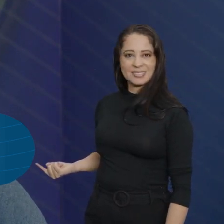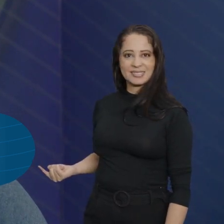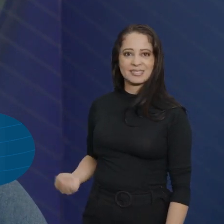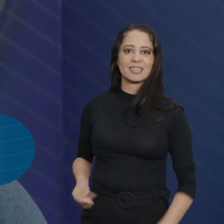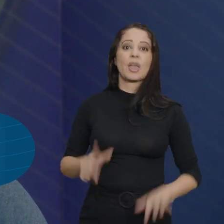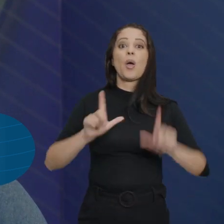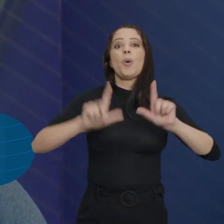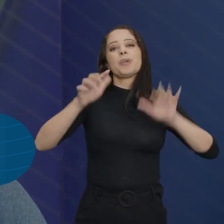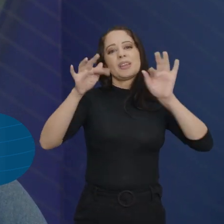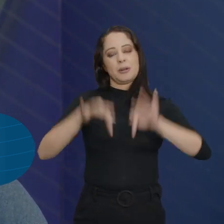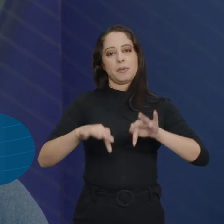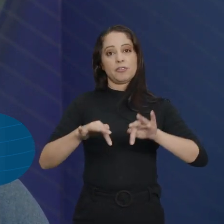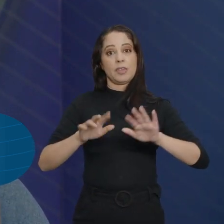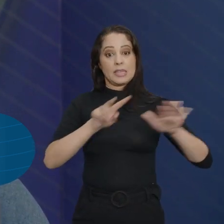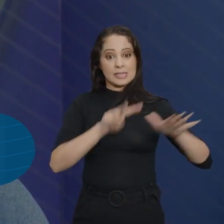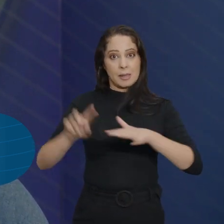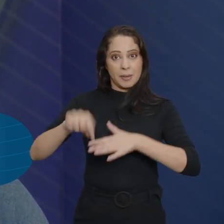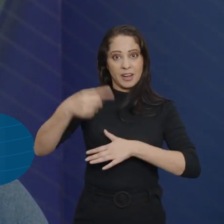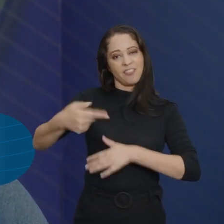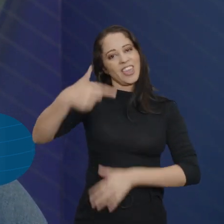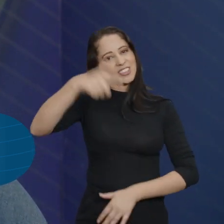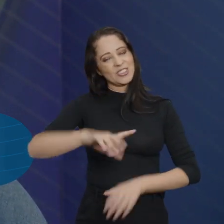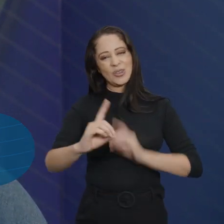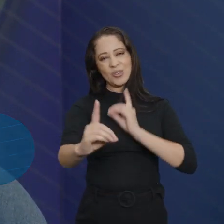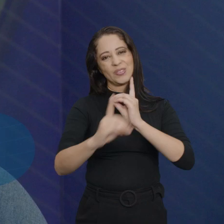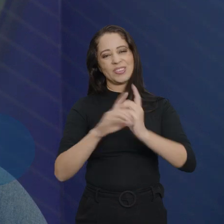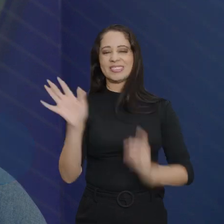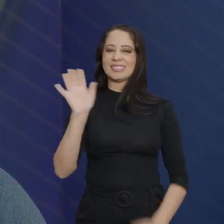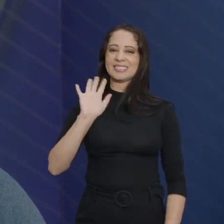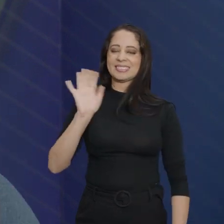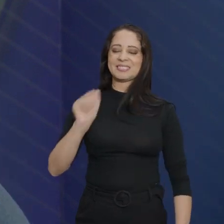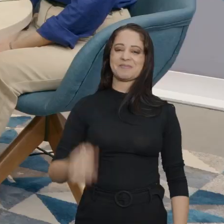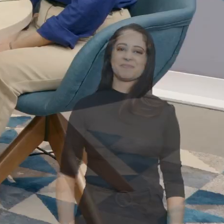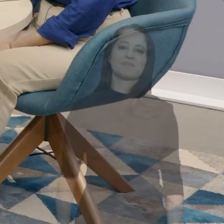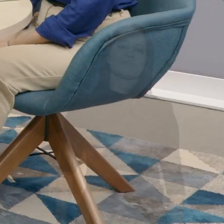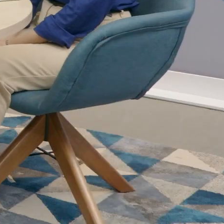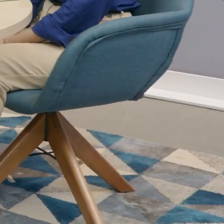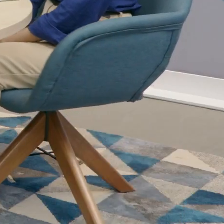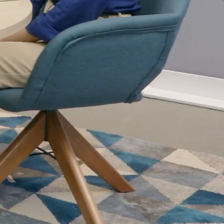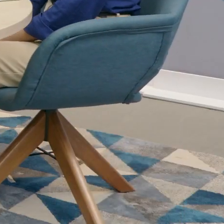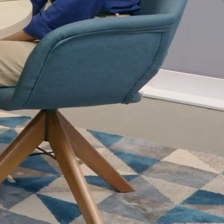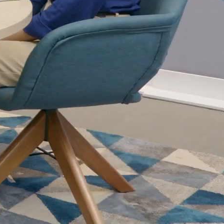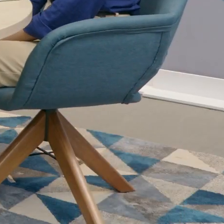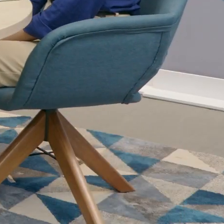da Cidade na TV. A gente fica por aqui, mas semana que vem estamos de volta. Até mais!